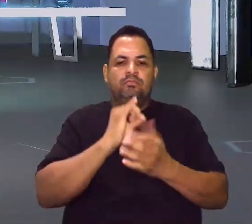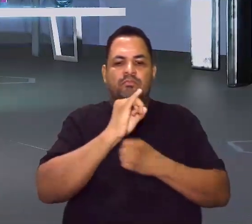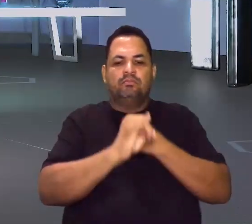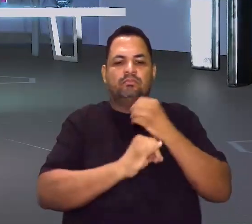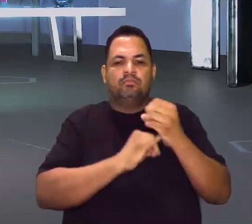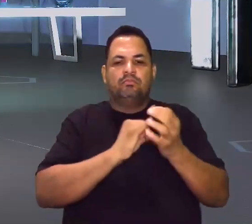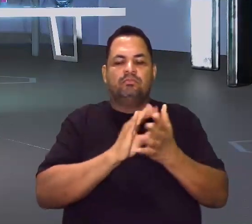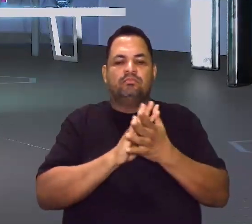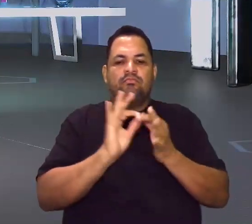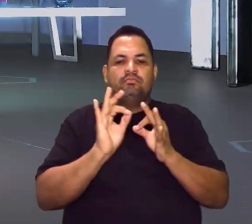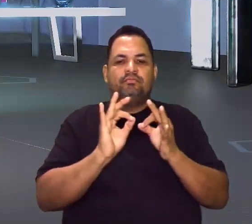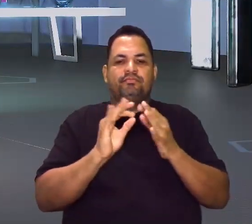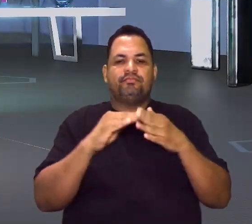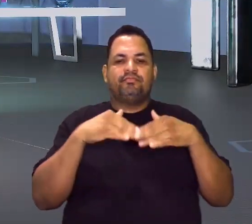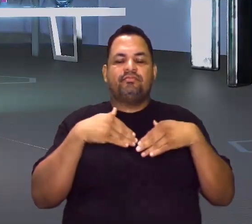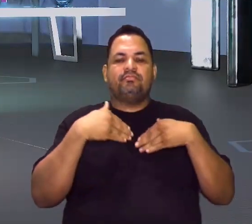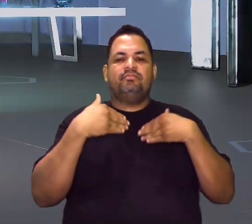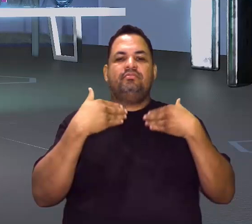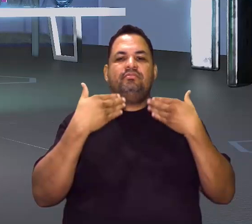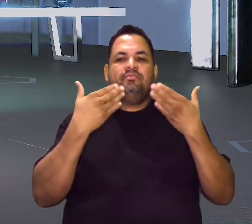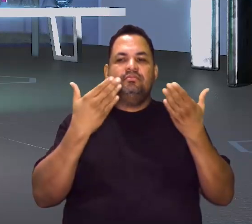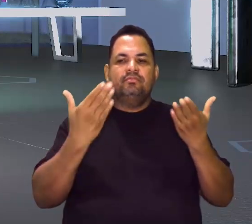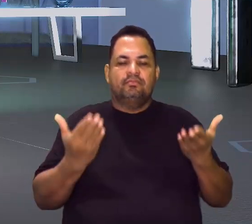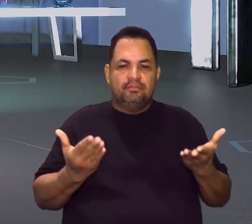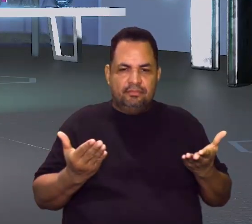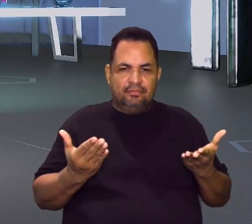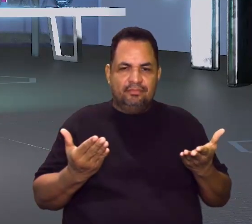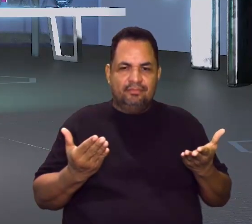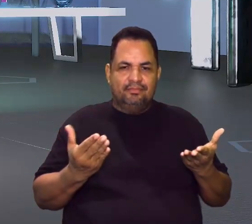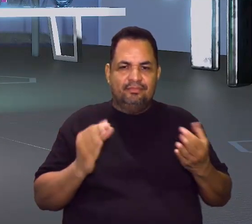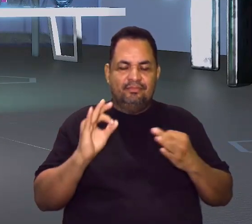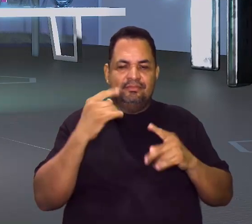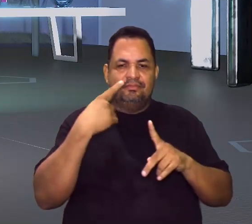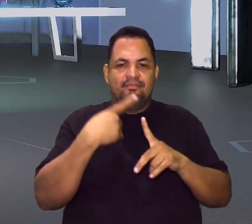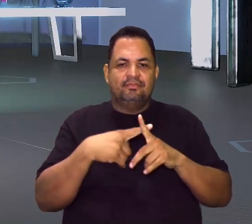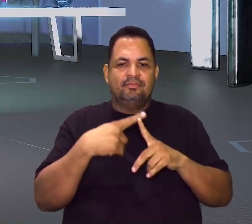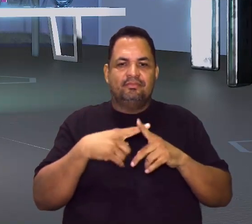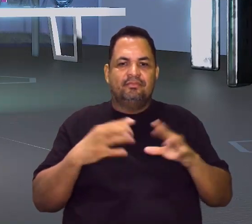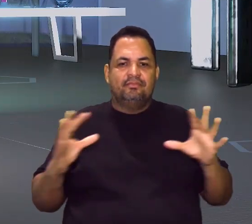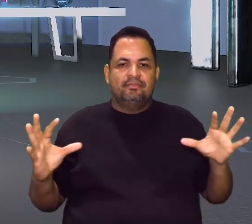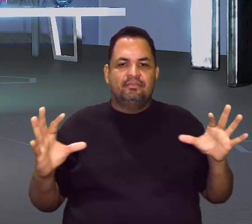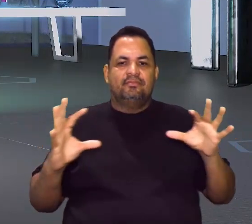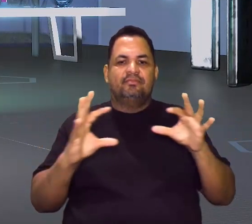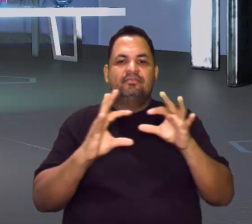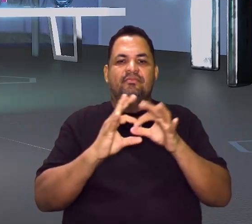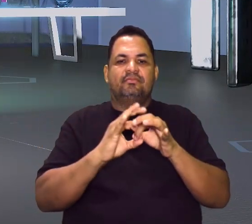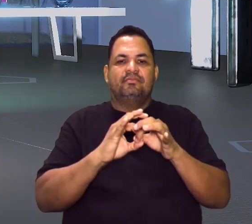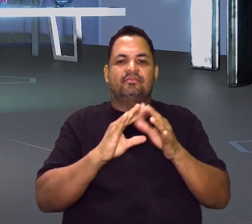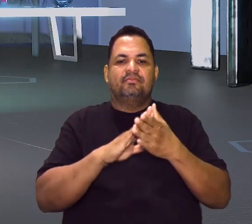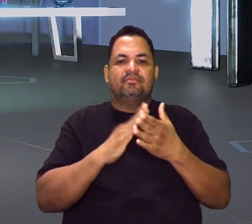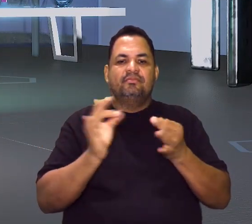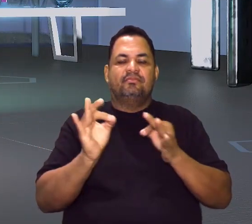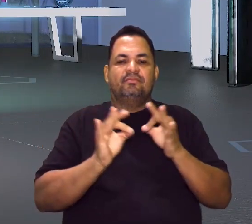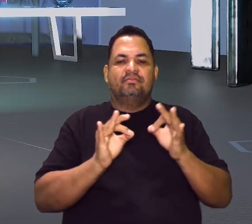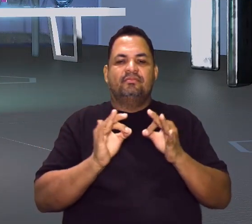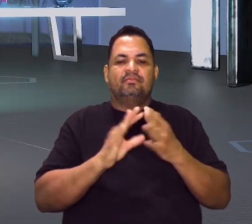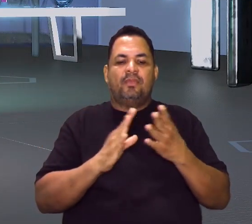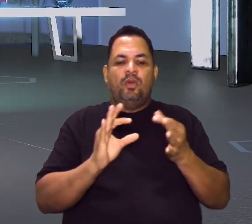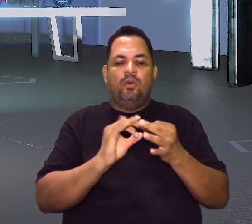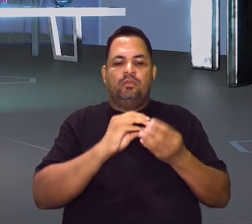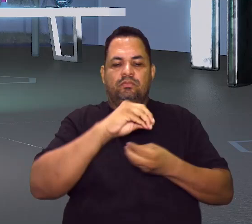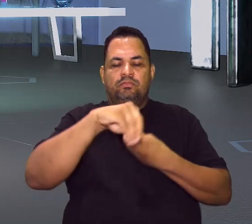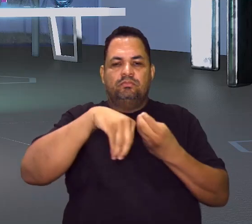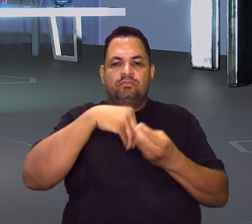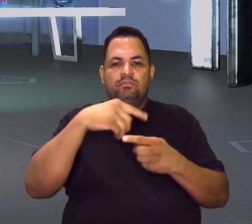iônico, né? Quando falar composto iônico, é porque as ligações que unem os átomos daquele